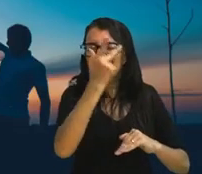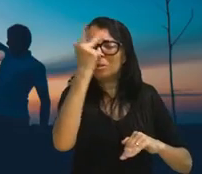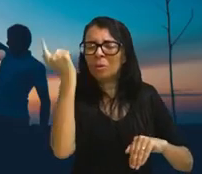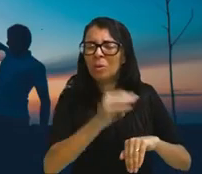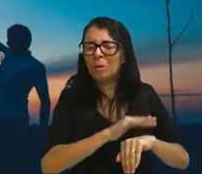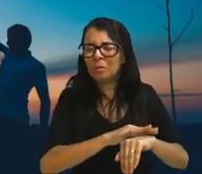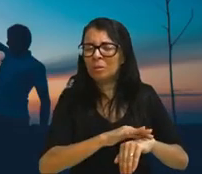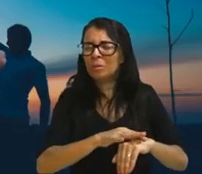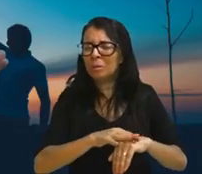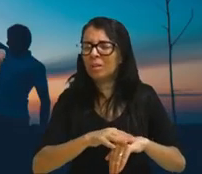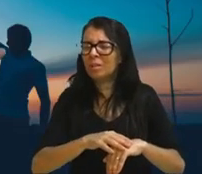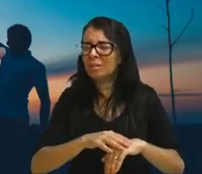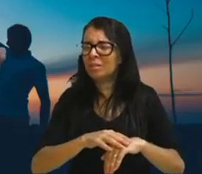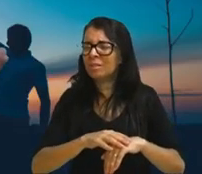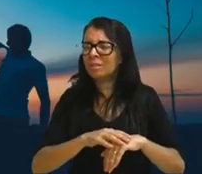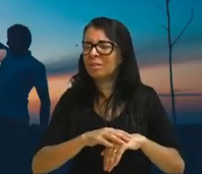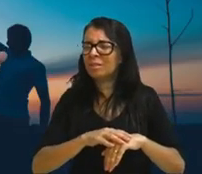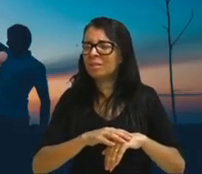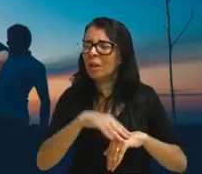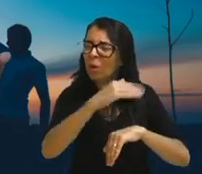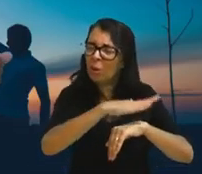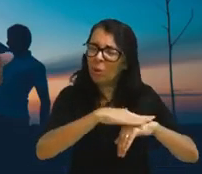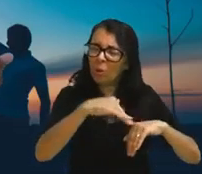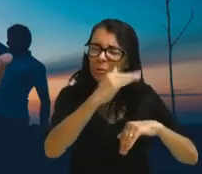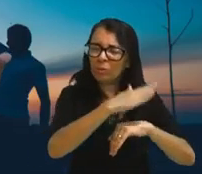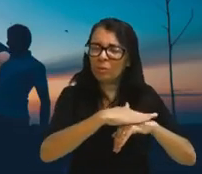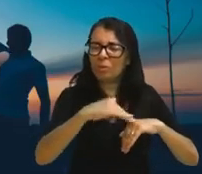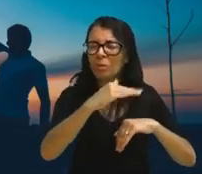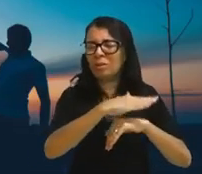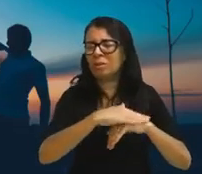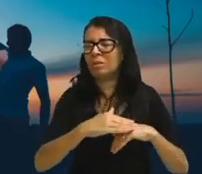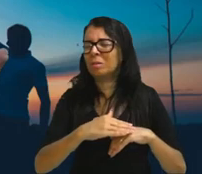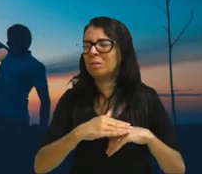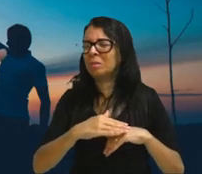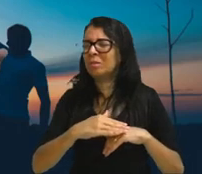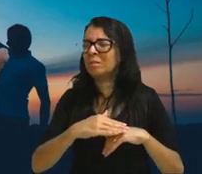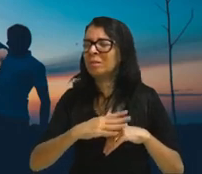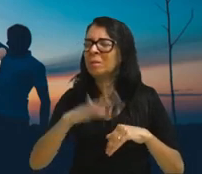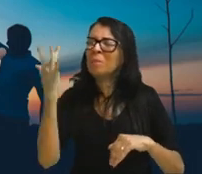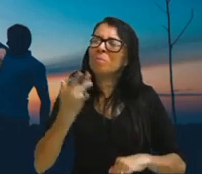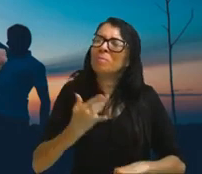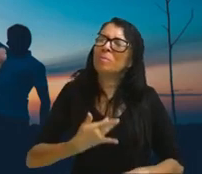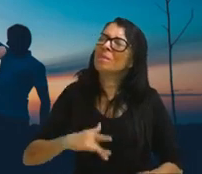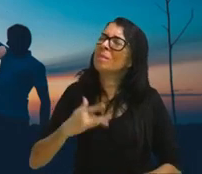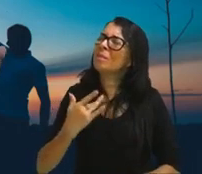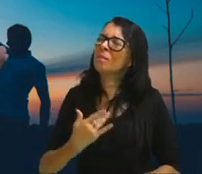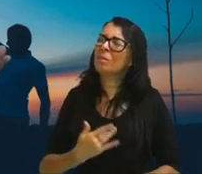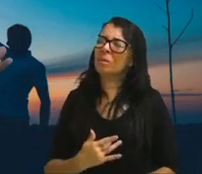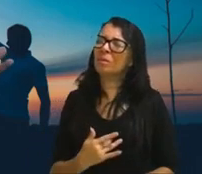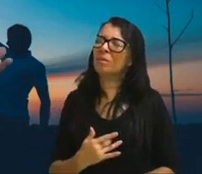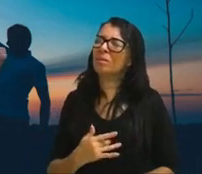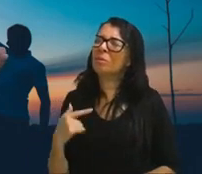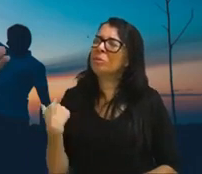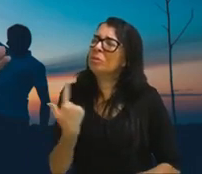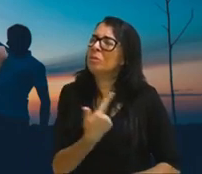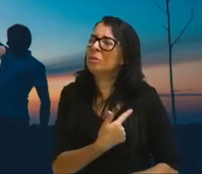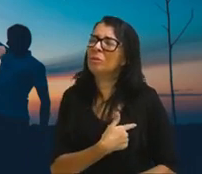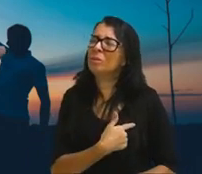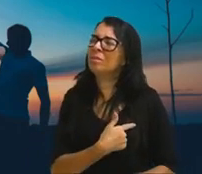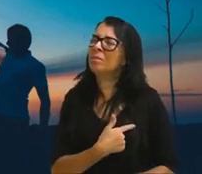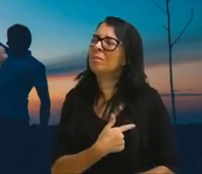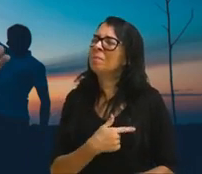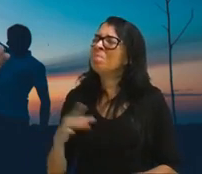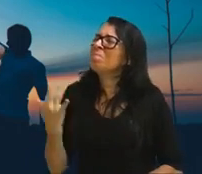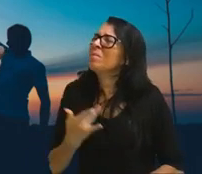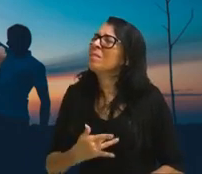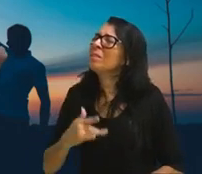vírus devastador, Senhor. Tenha misericórdia, Senhor, do Teu povo, ó Pai. Que o Teu povo, ó Deus, possa estar edificando os seus